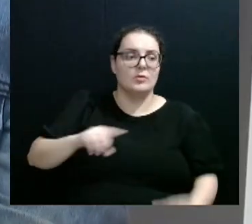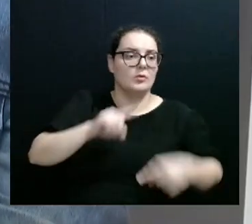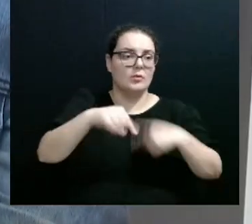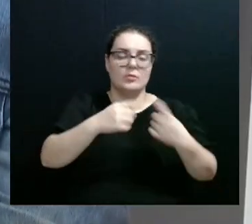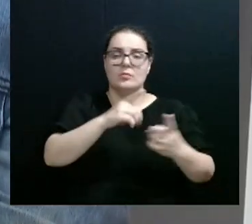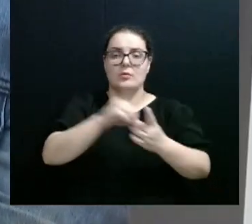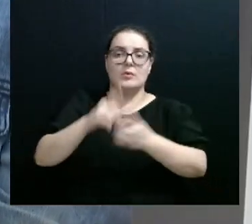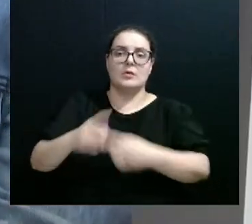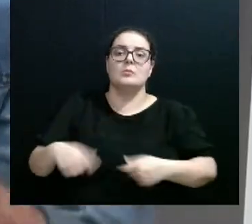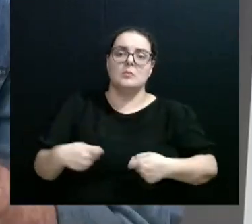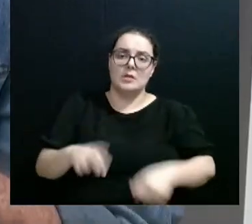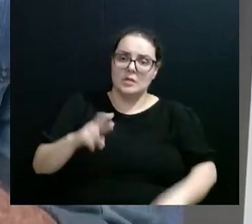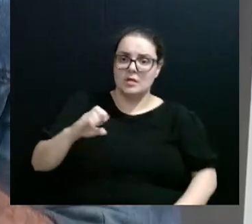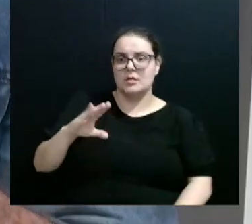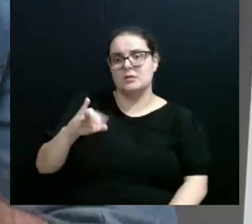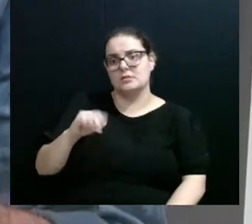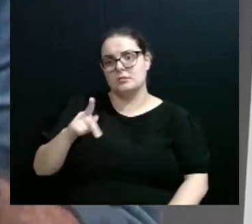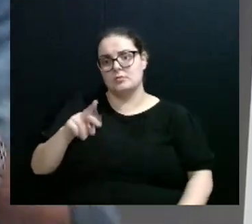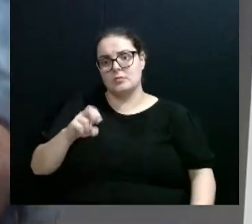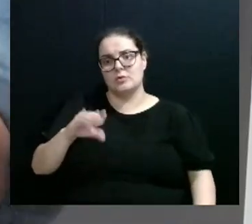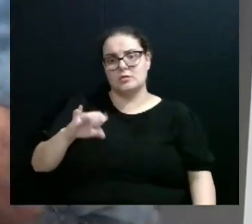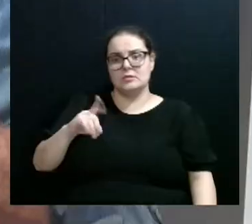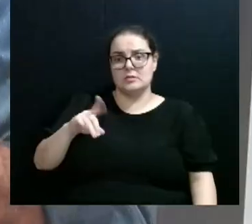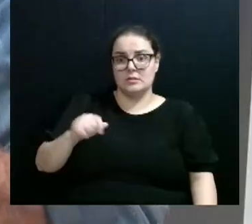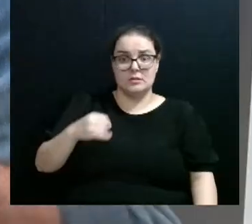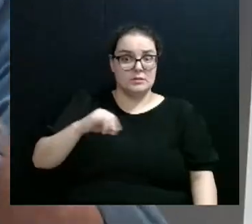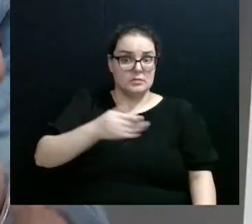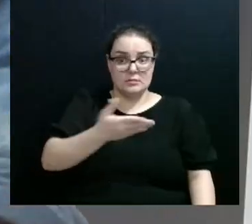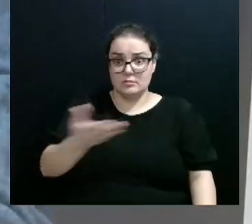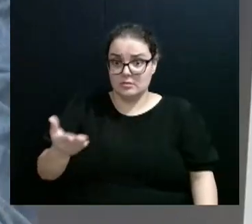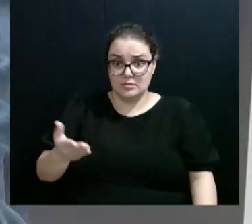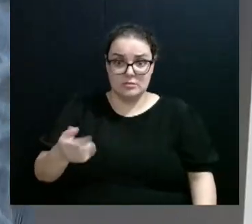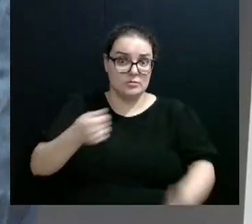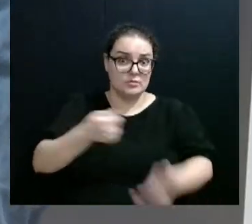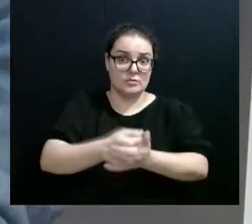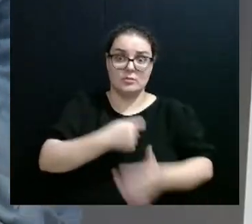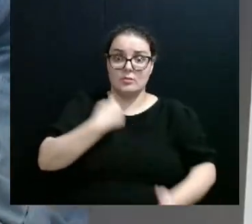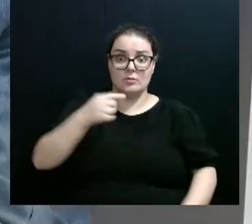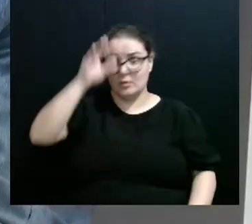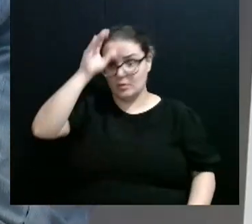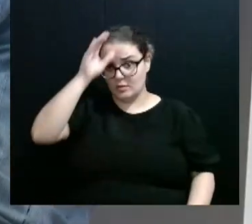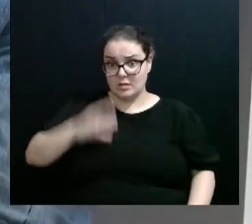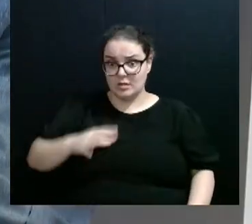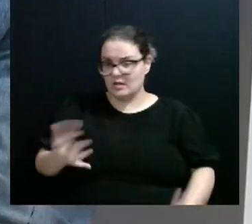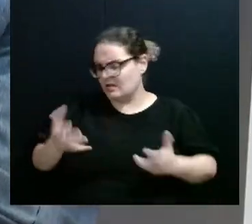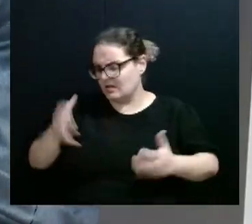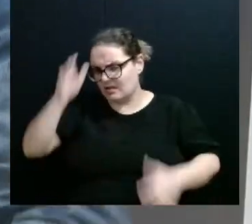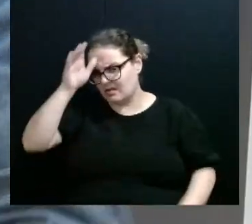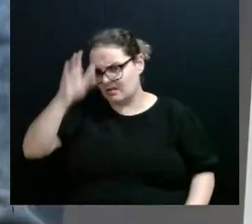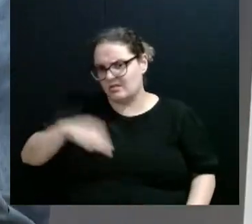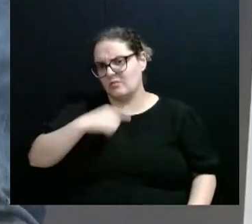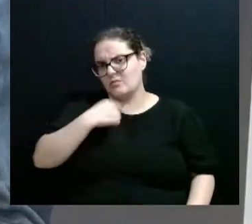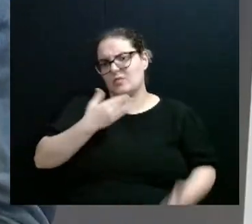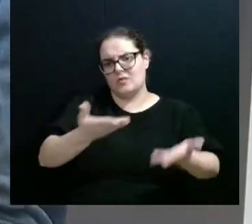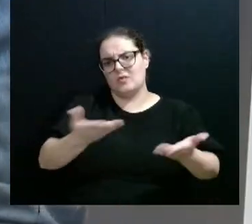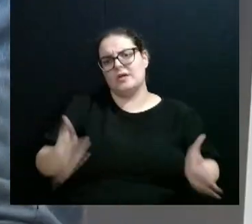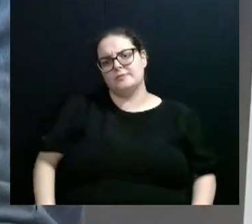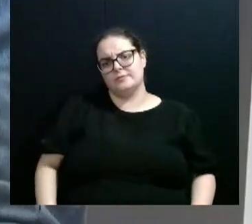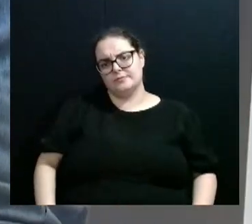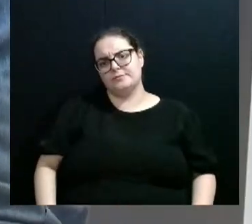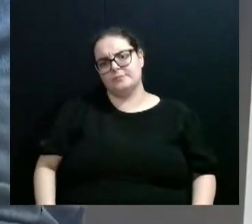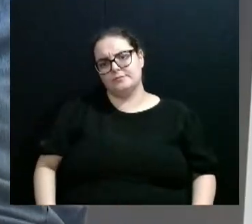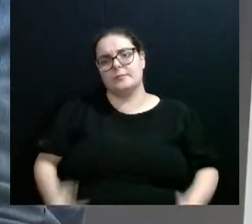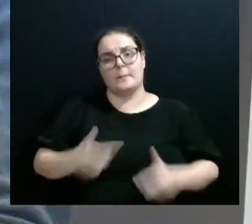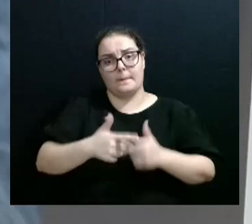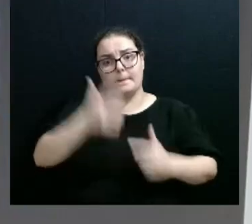reciprocidade. Se vocês não cumprem prazo com o cidadão, e quer que o cidadão cumpra prazo com vocês, é um problema sério. Outra coisa com